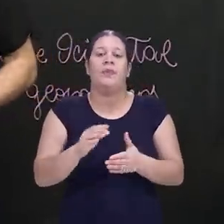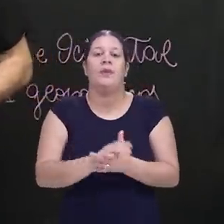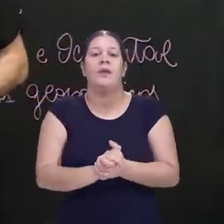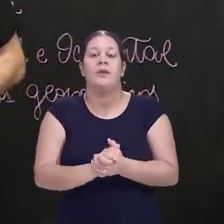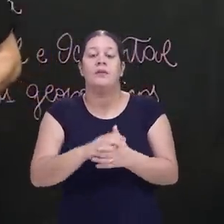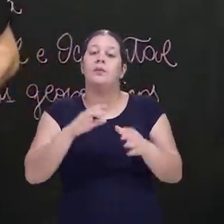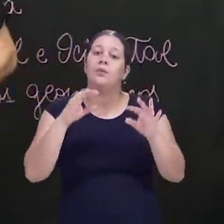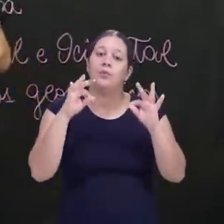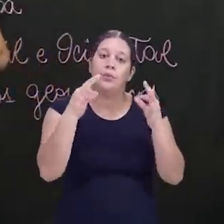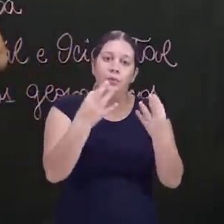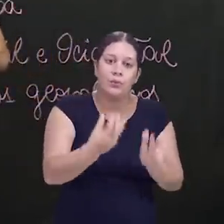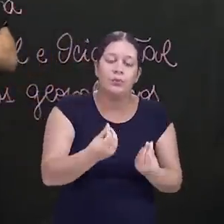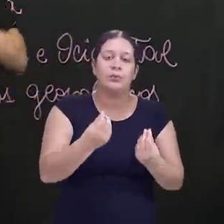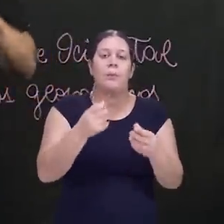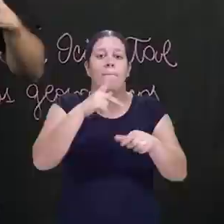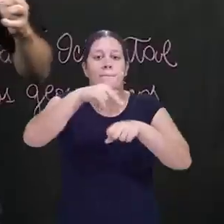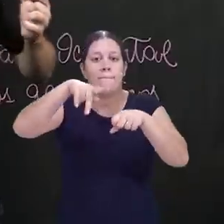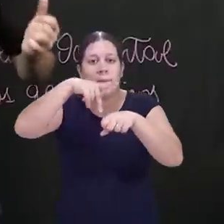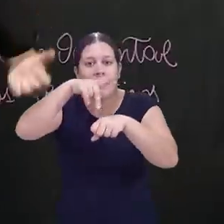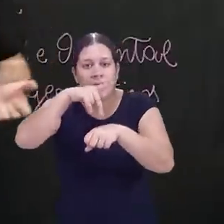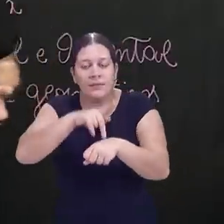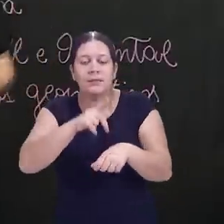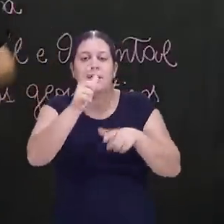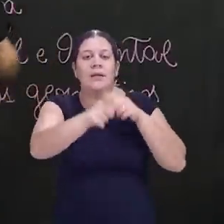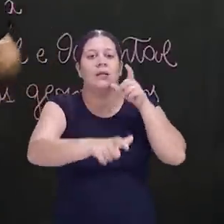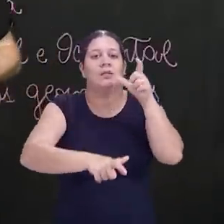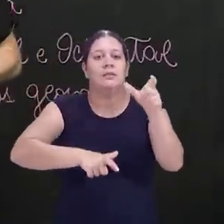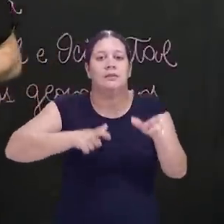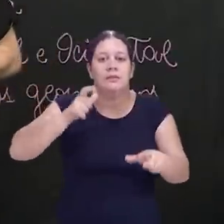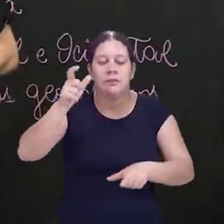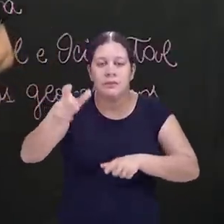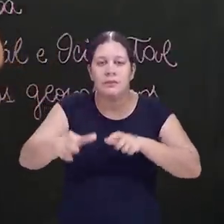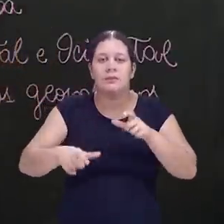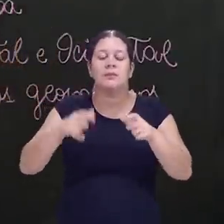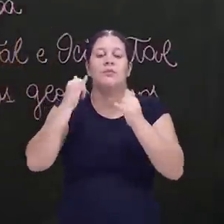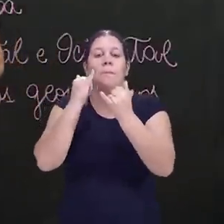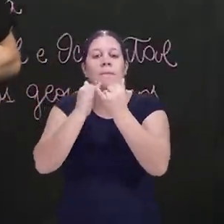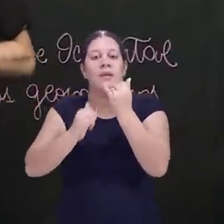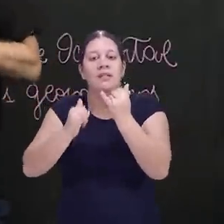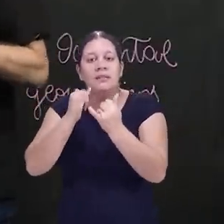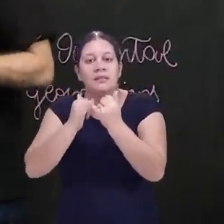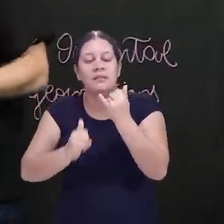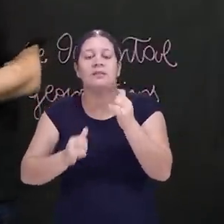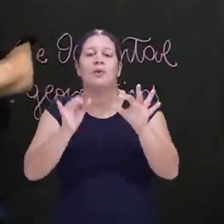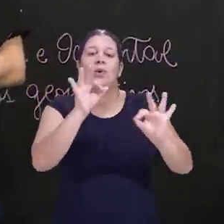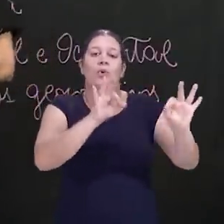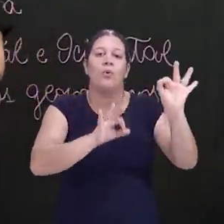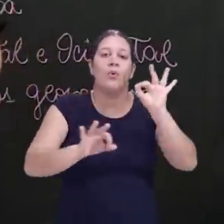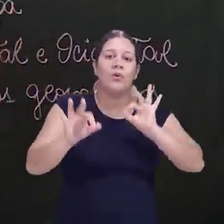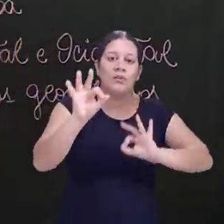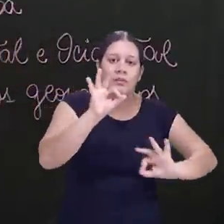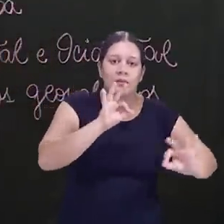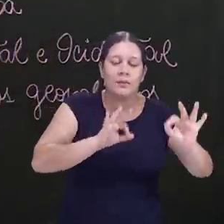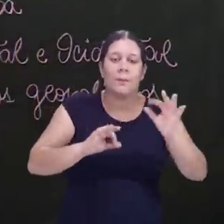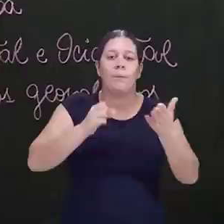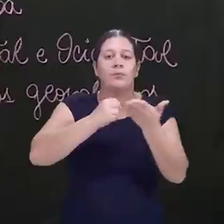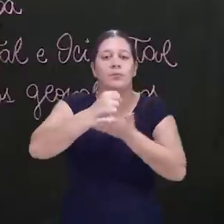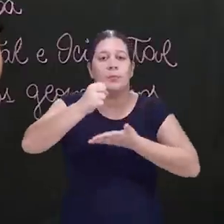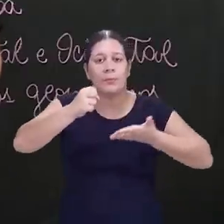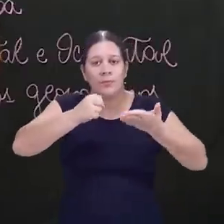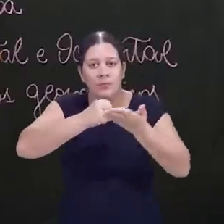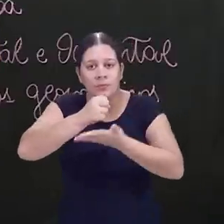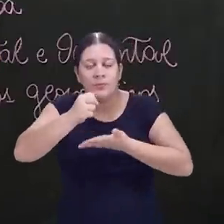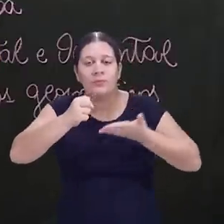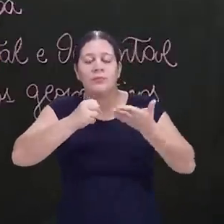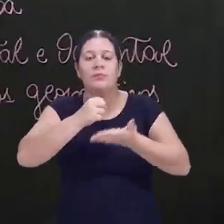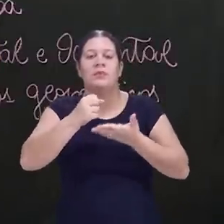Esses países, então, com características parecidas, povos de origem germânico, organização básica no